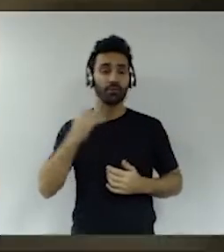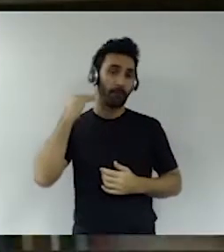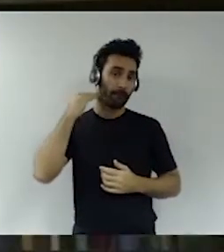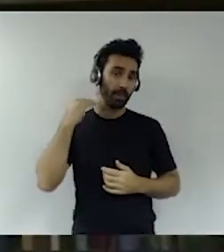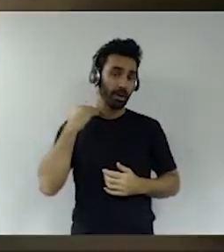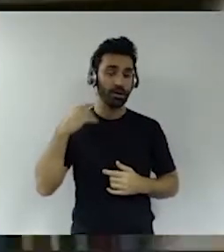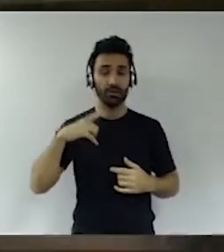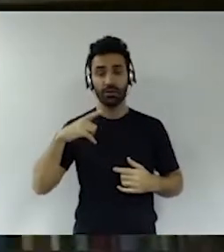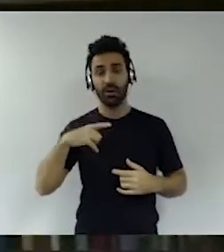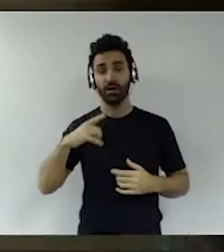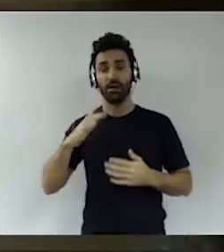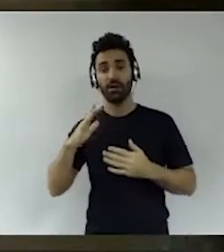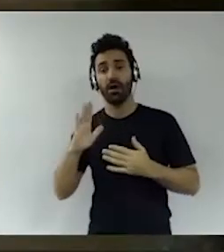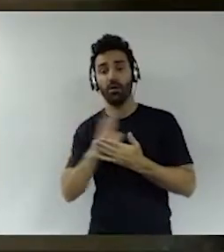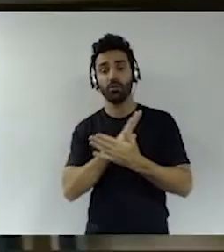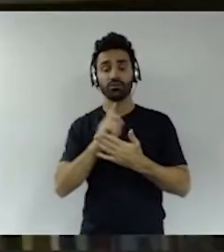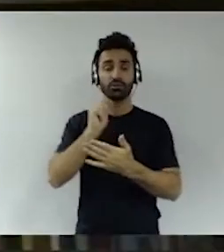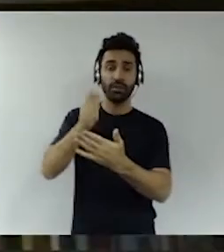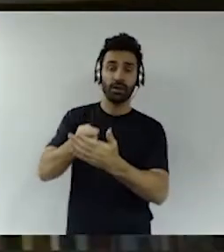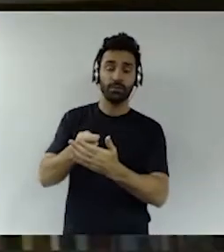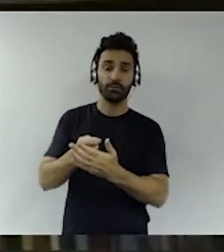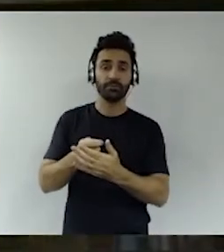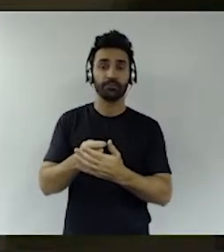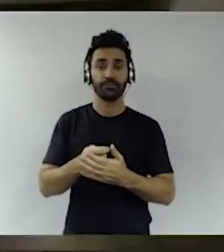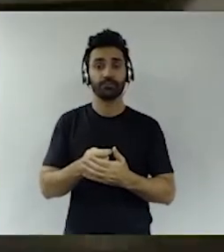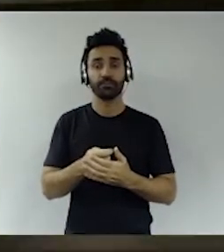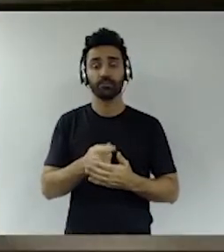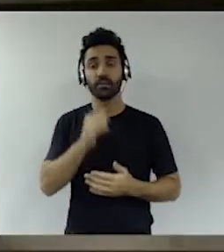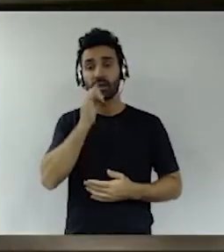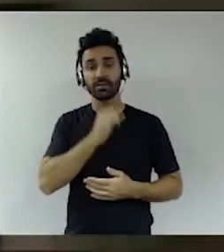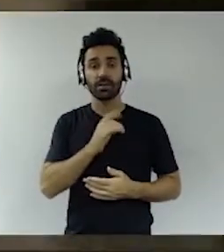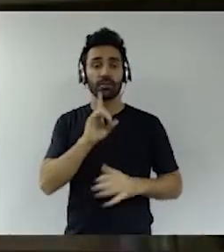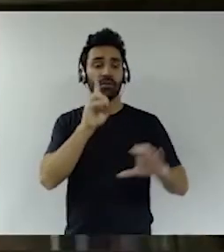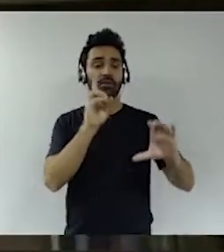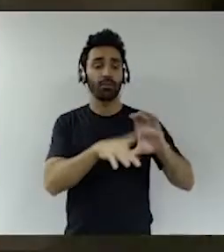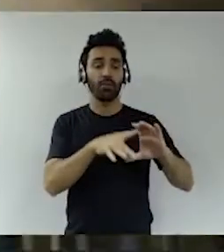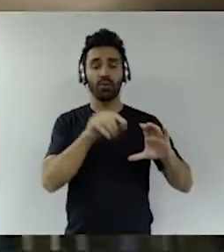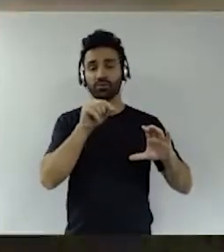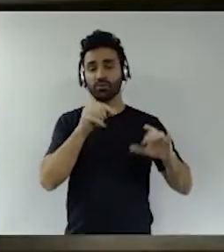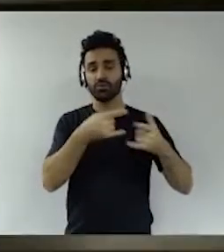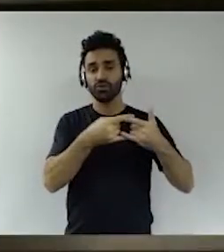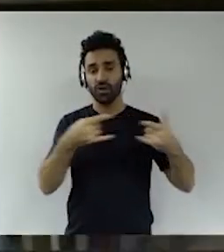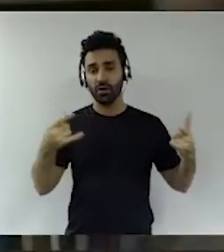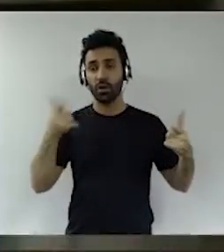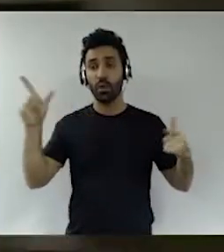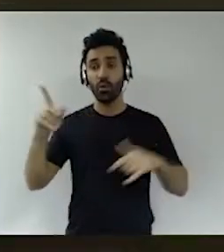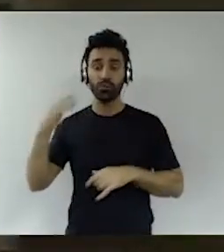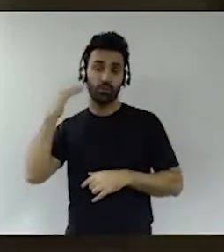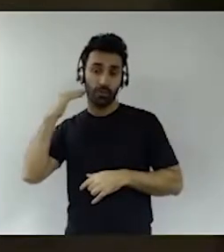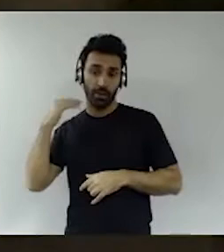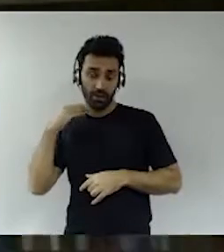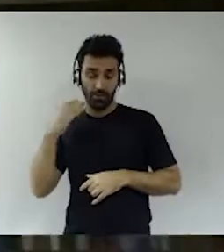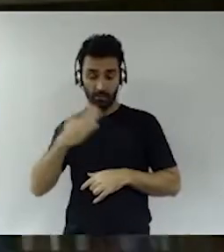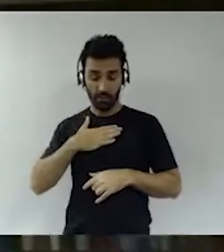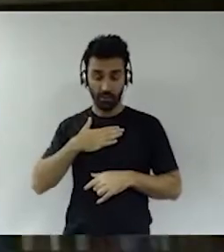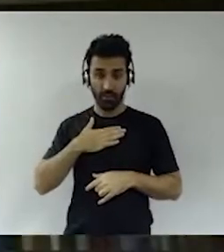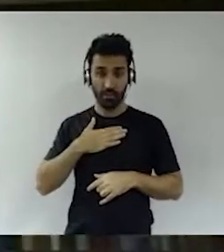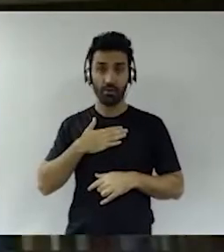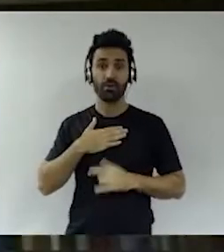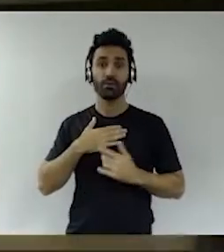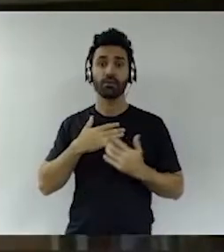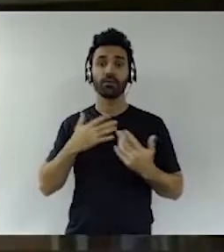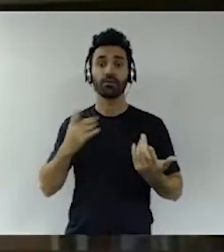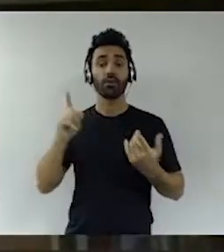têm pagamentos a fazerem uns para, por exemplo, quando eu deposito um cheque de outro banco no meu banco, isso acontece lá no